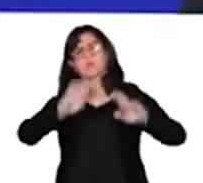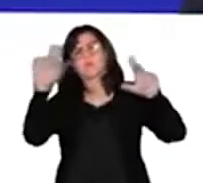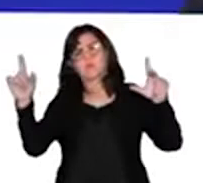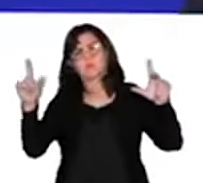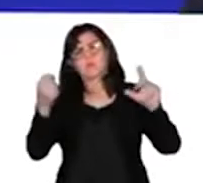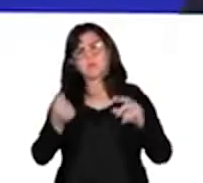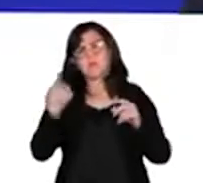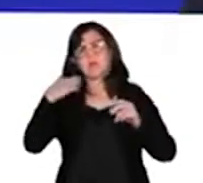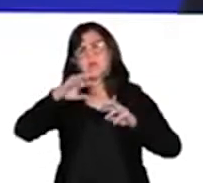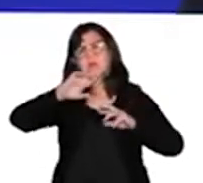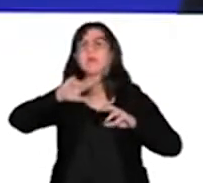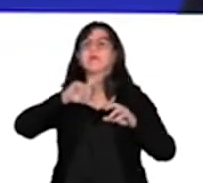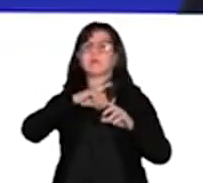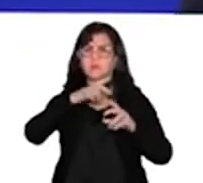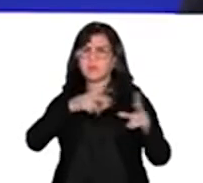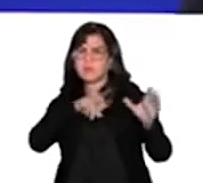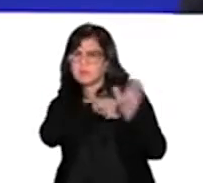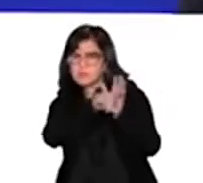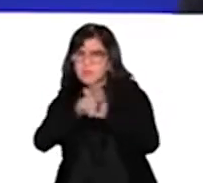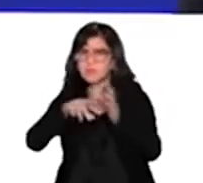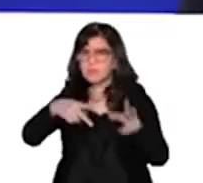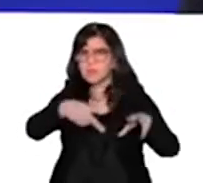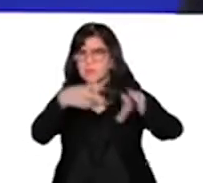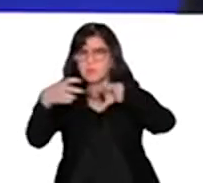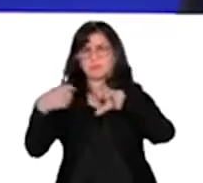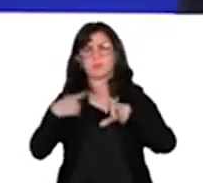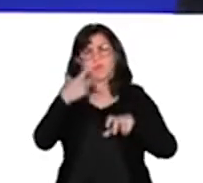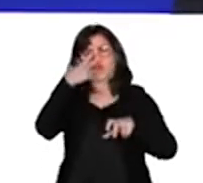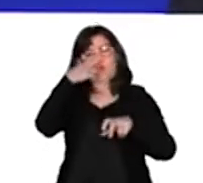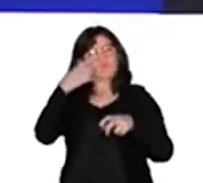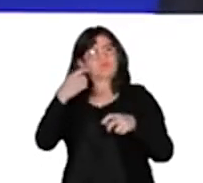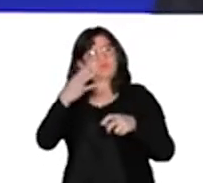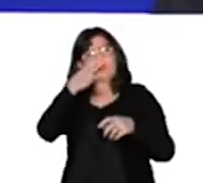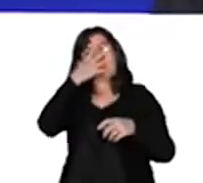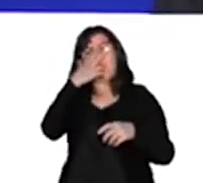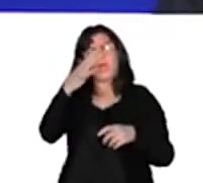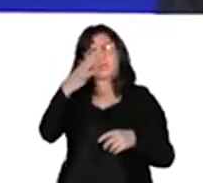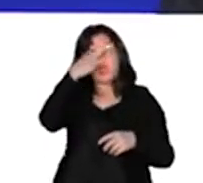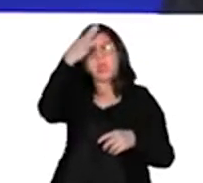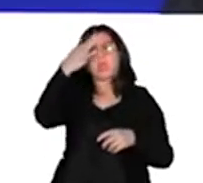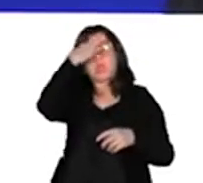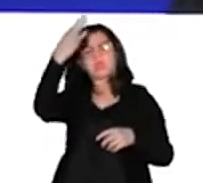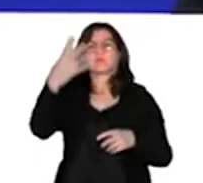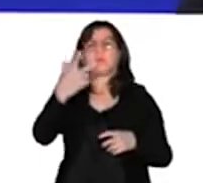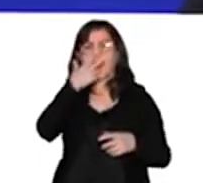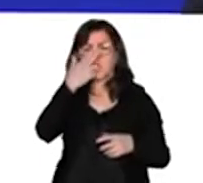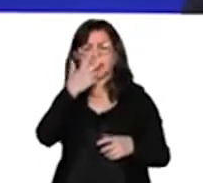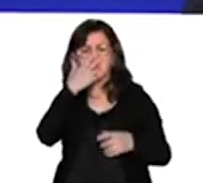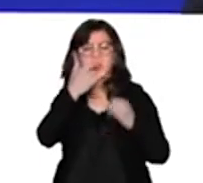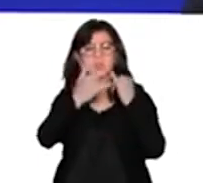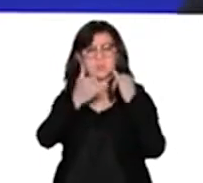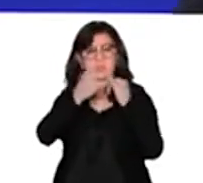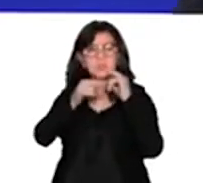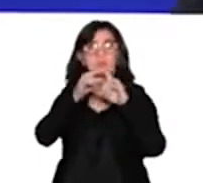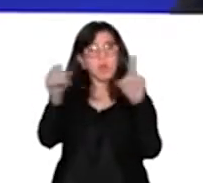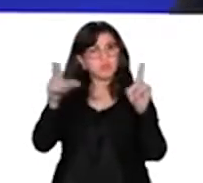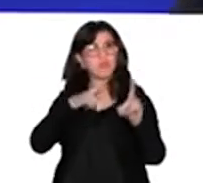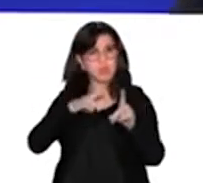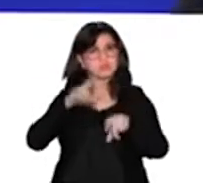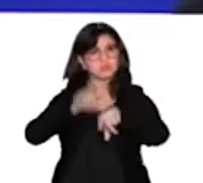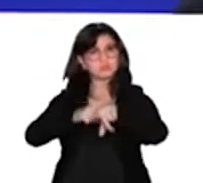tão explorados pelo compositor que chega a virar quase um improviso. E ela tem momentos bem definidos